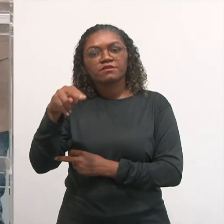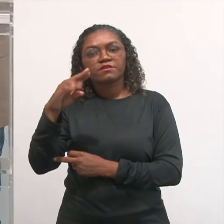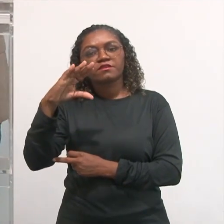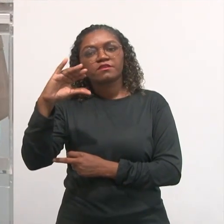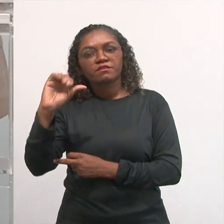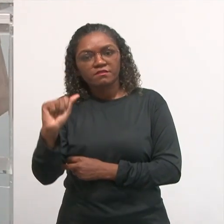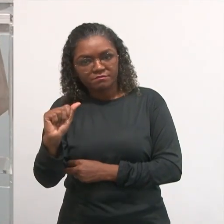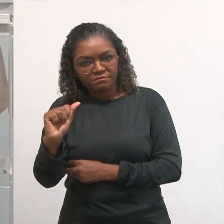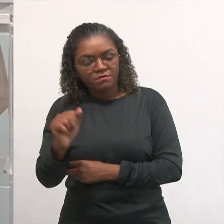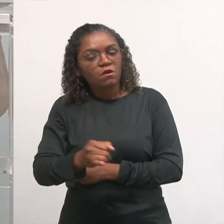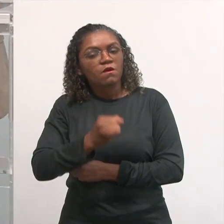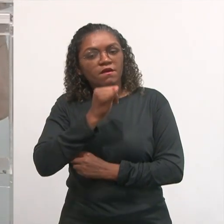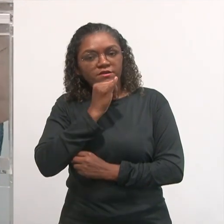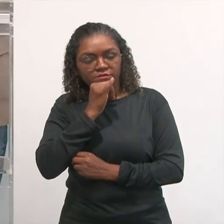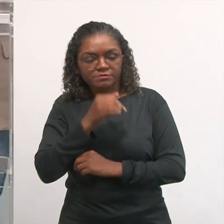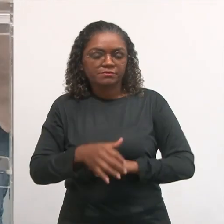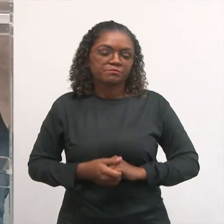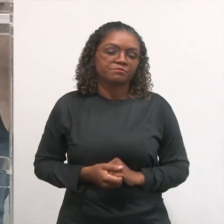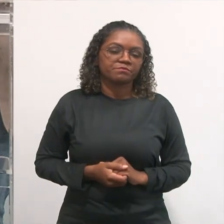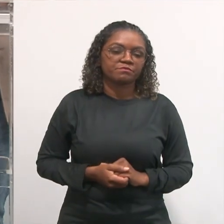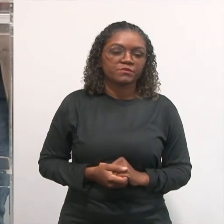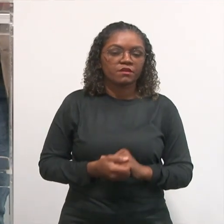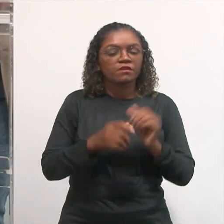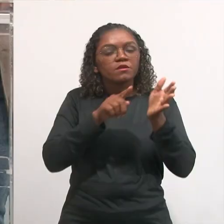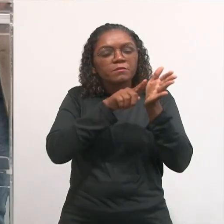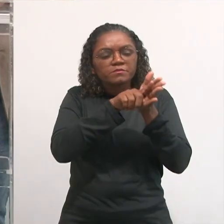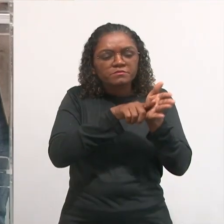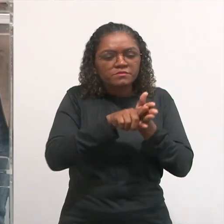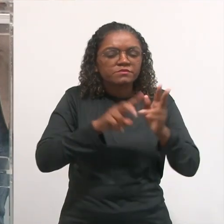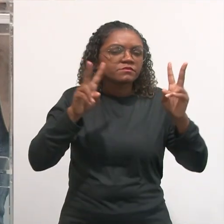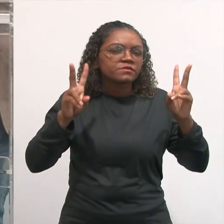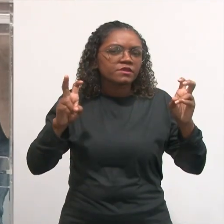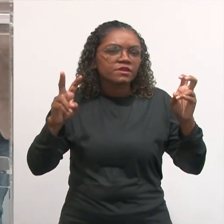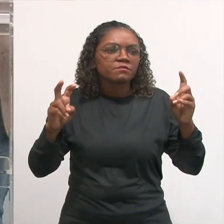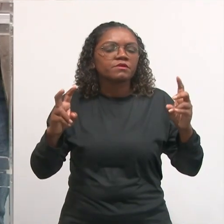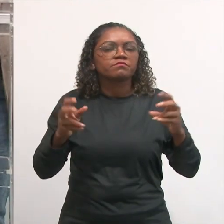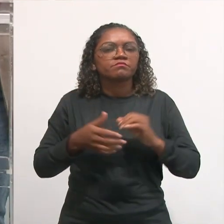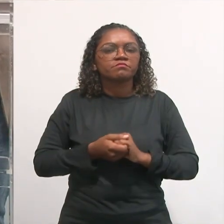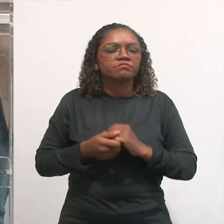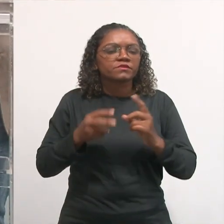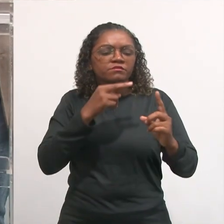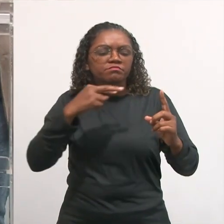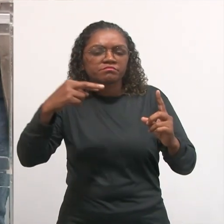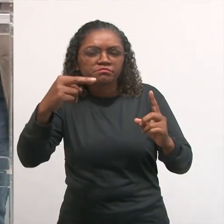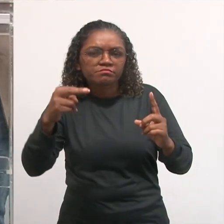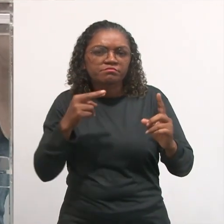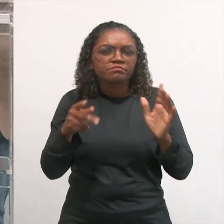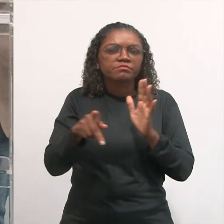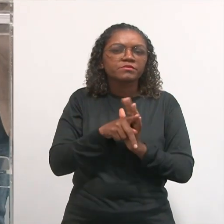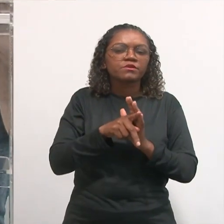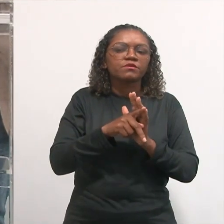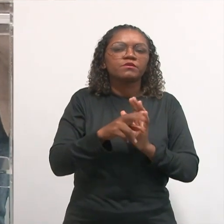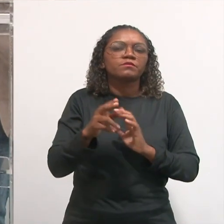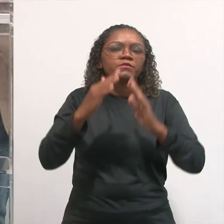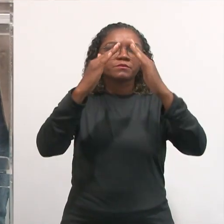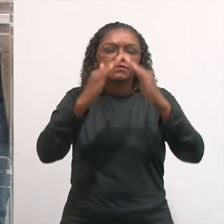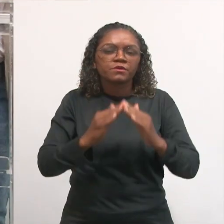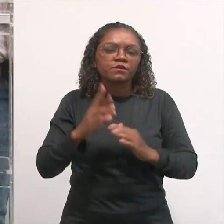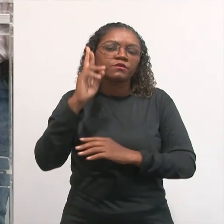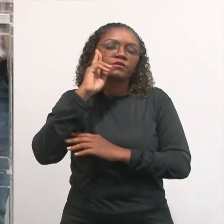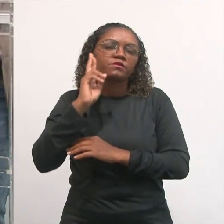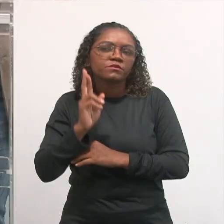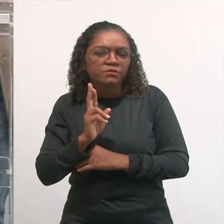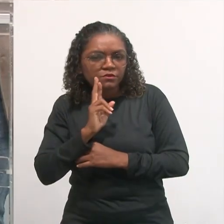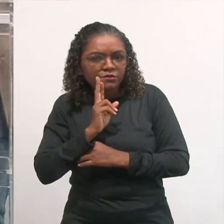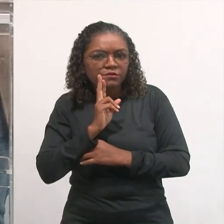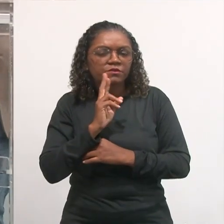a percepção dos moradores de Rondônia sobre a poluição do ar, alguma coisa específica sobre a sustentabilidade,